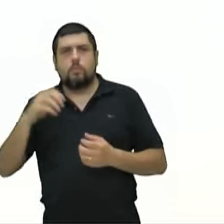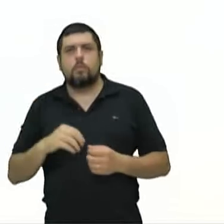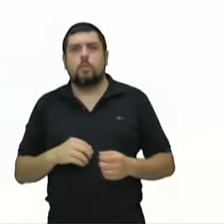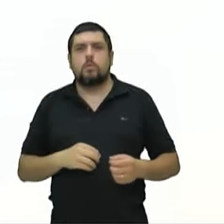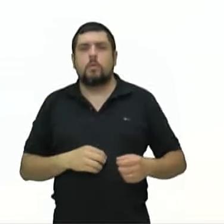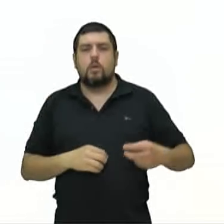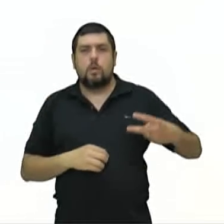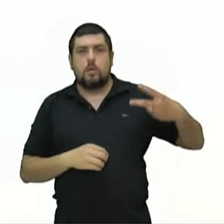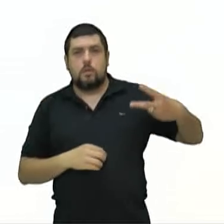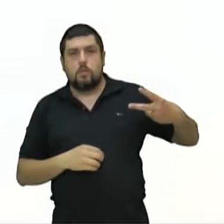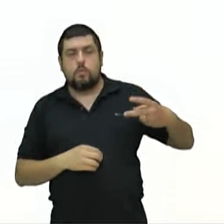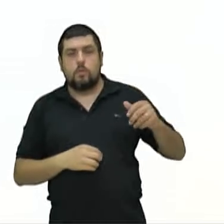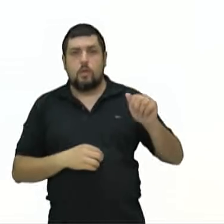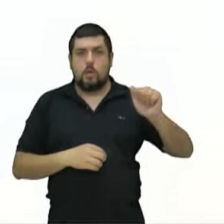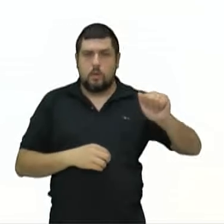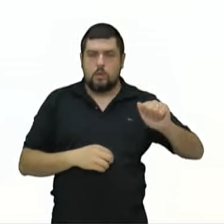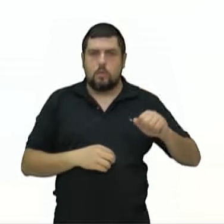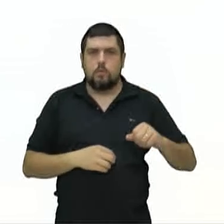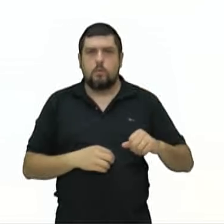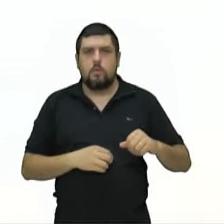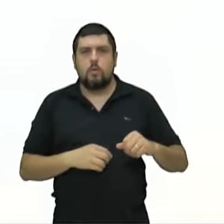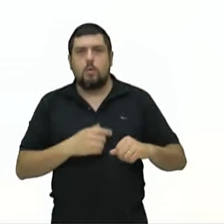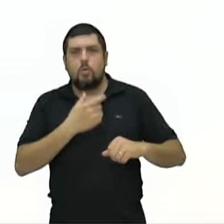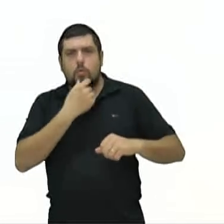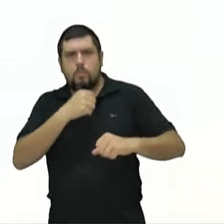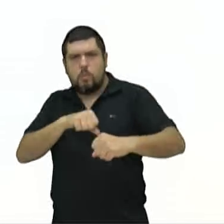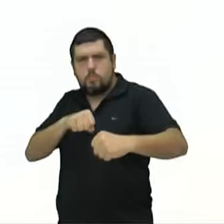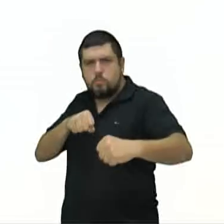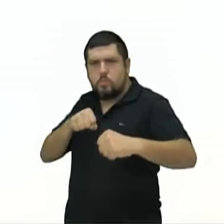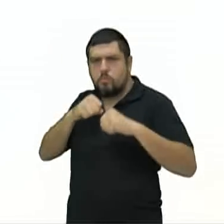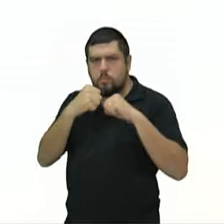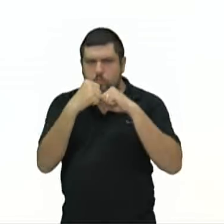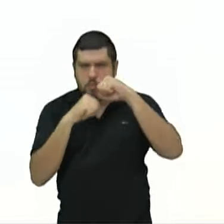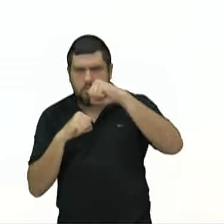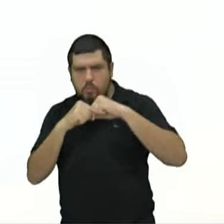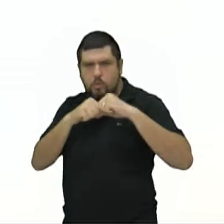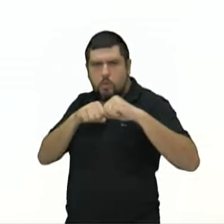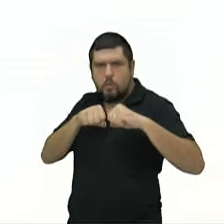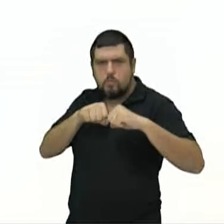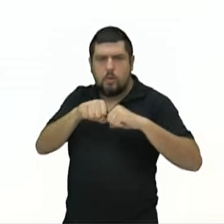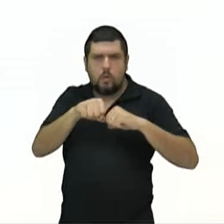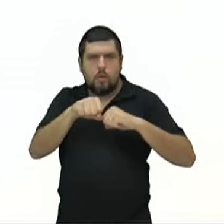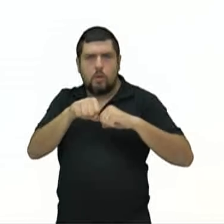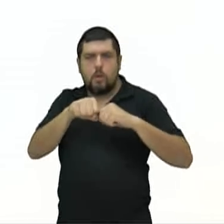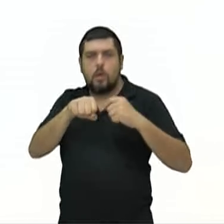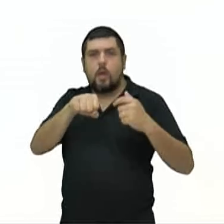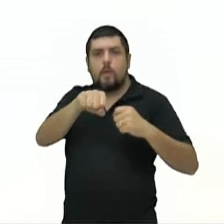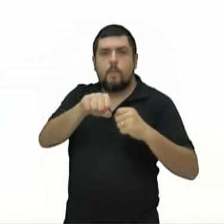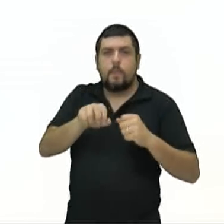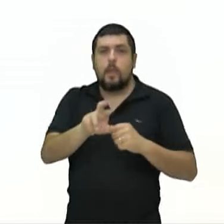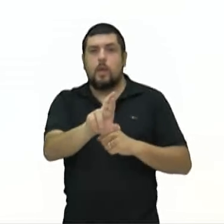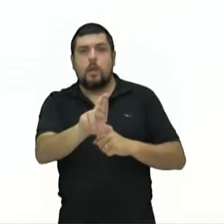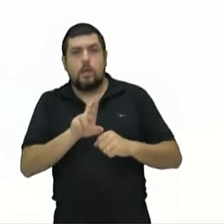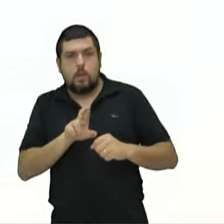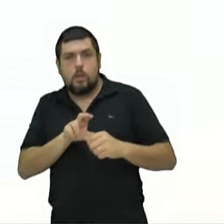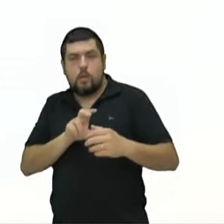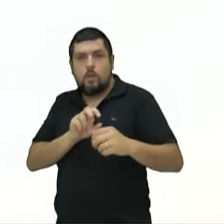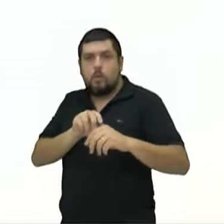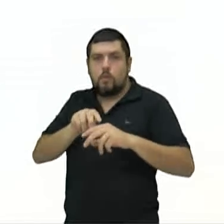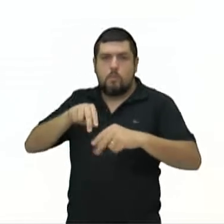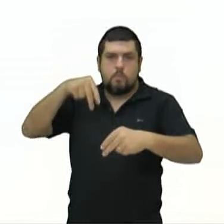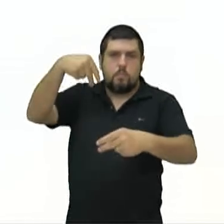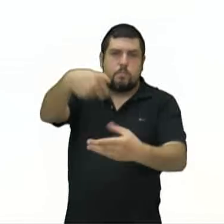2. Ação. O pulso de um boxeador golpeia o adversário. Reação. O adversário cai.